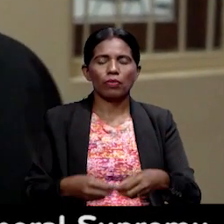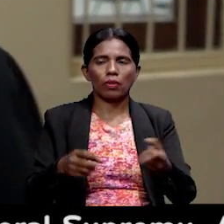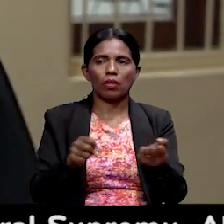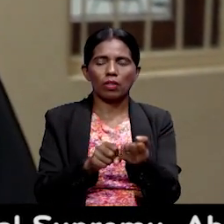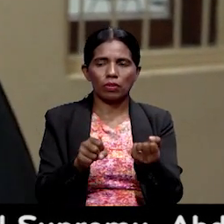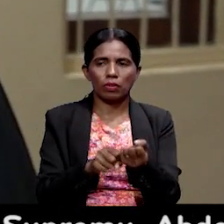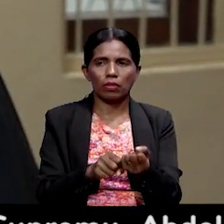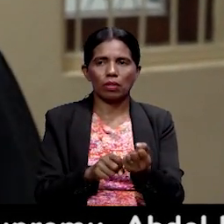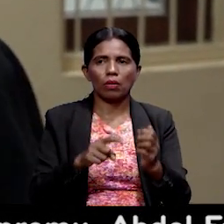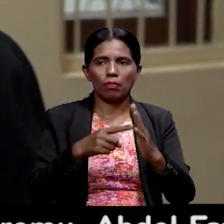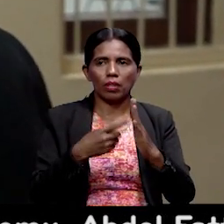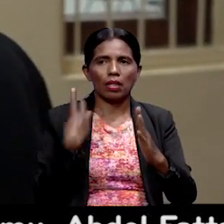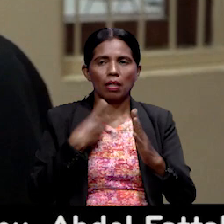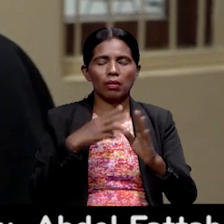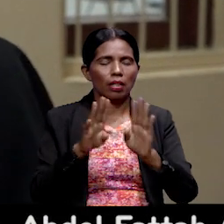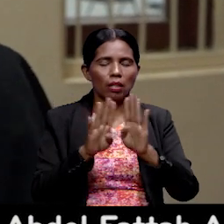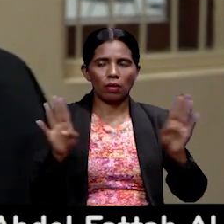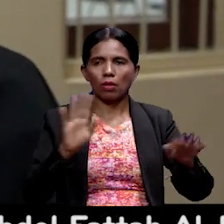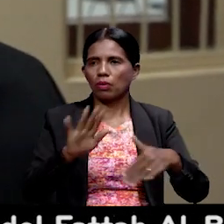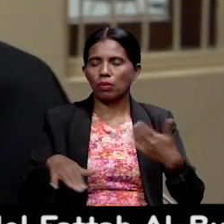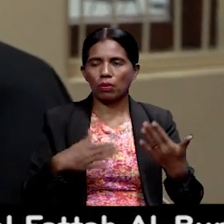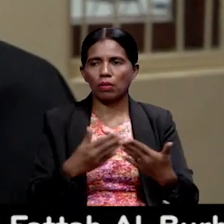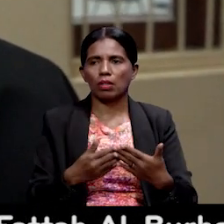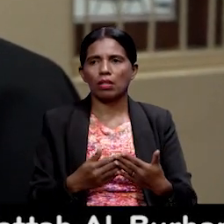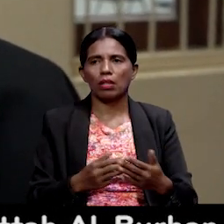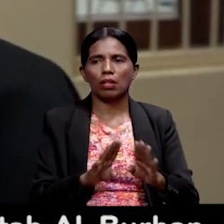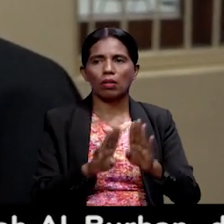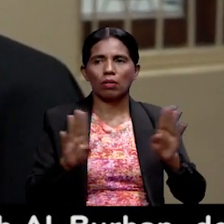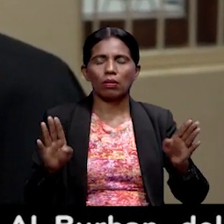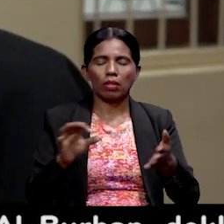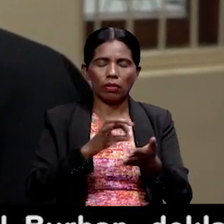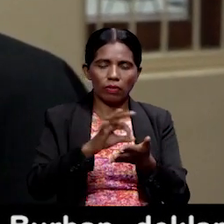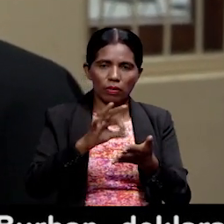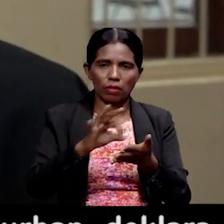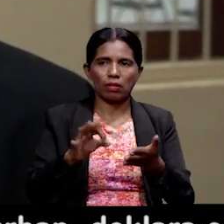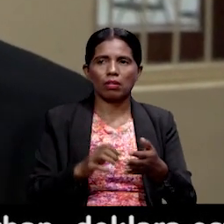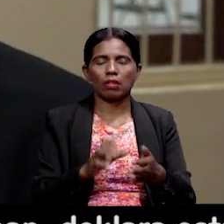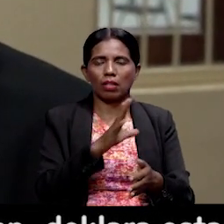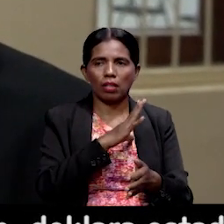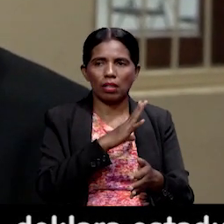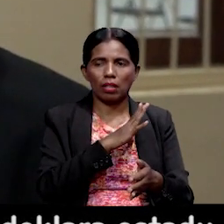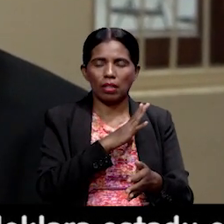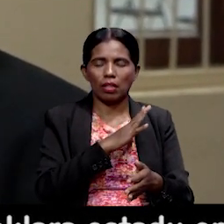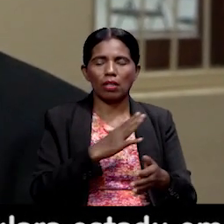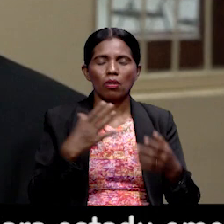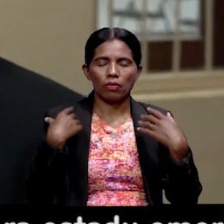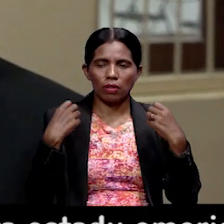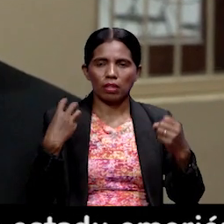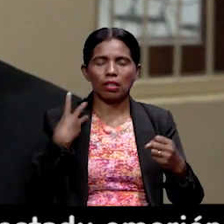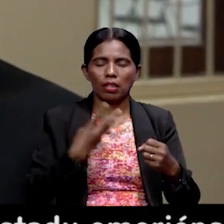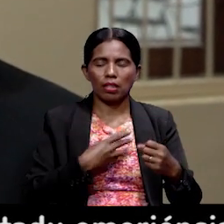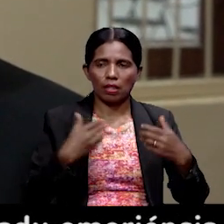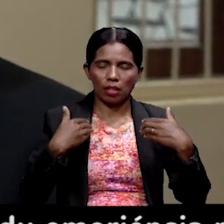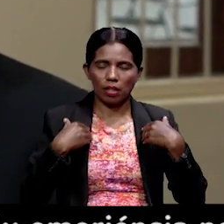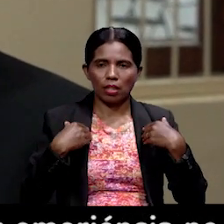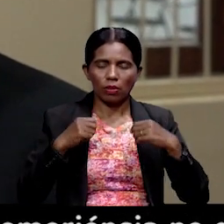ba, hahu, ang sila loki bot hututo, ang sila loki ulo kurso ruma na ebe, hing kata ko force na bita iha, ito ko kato